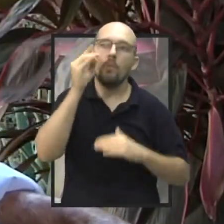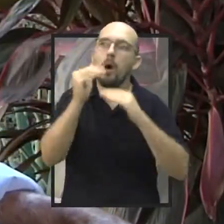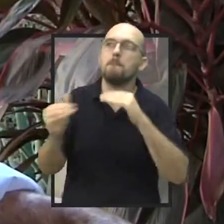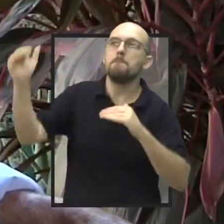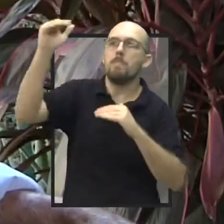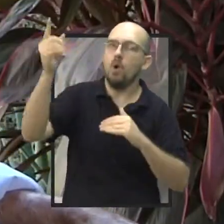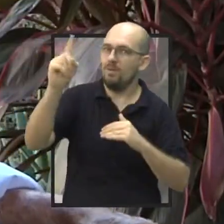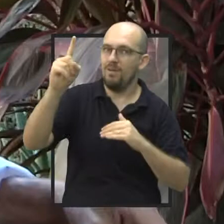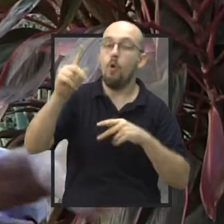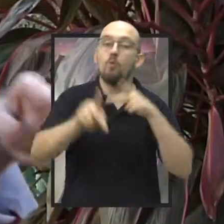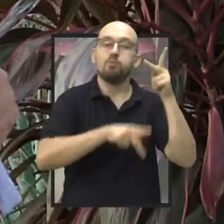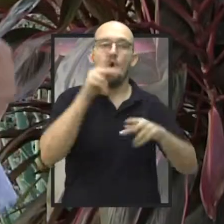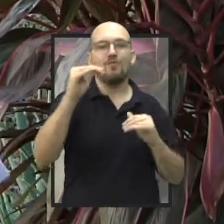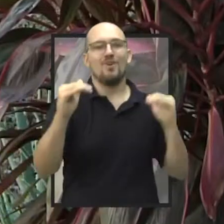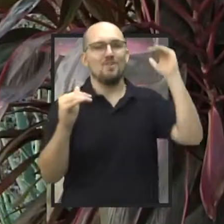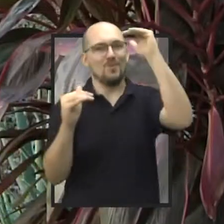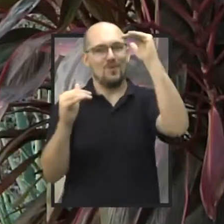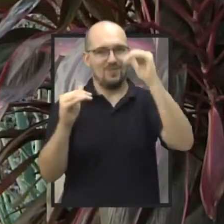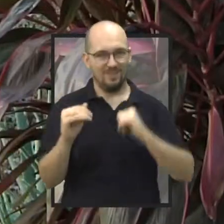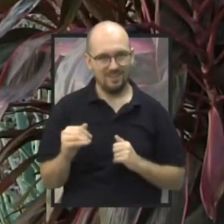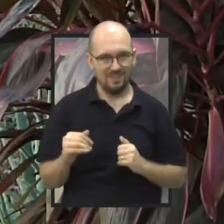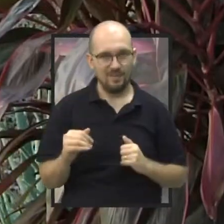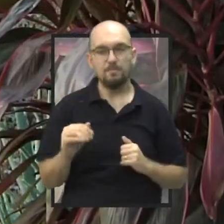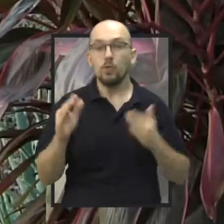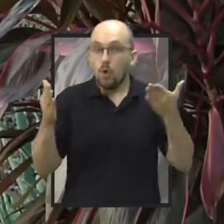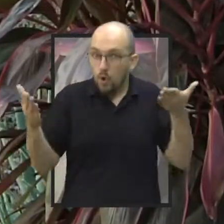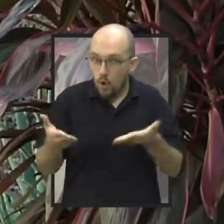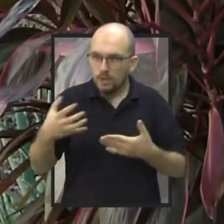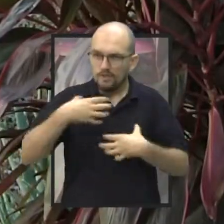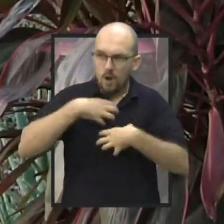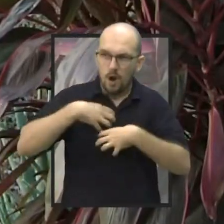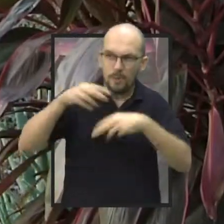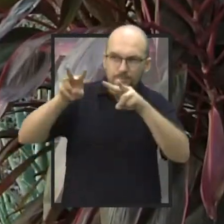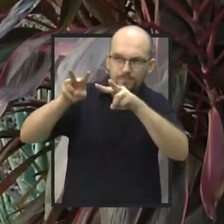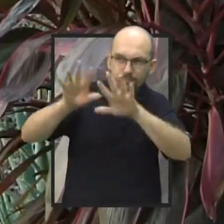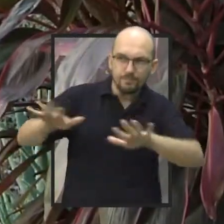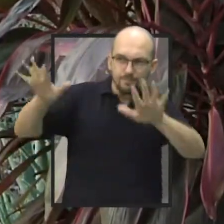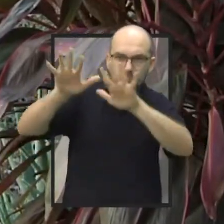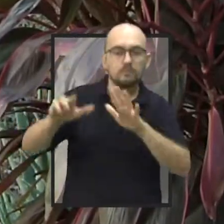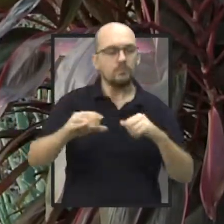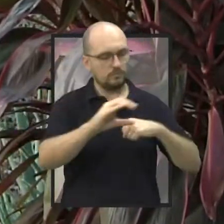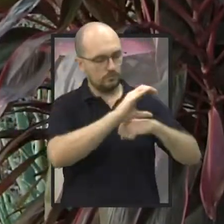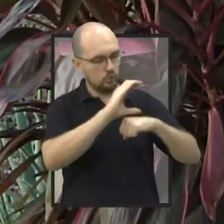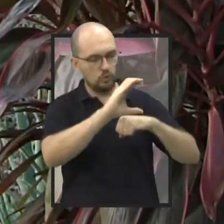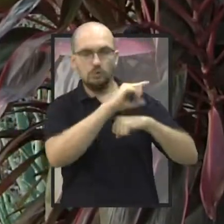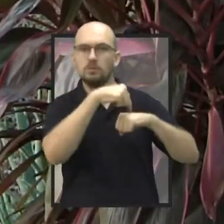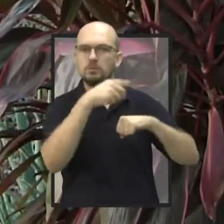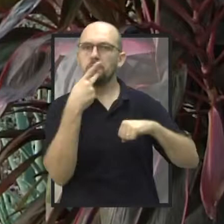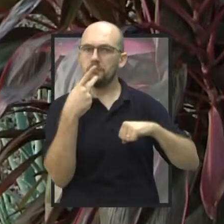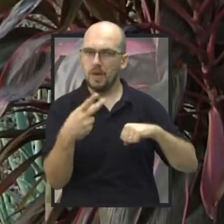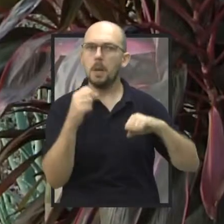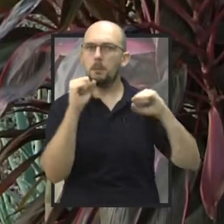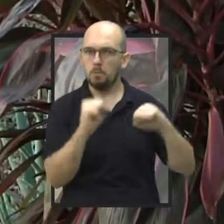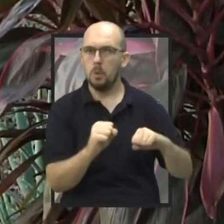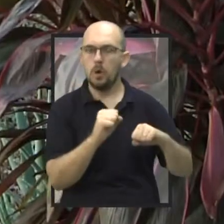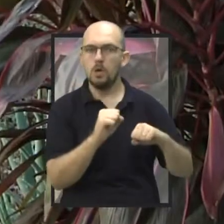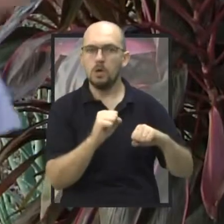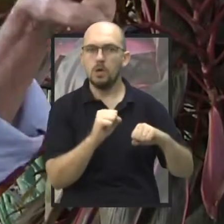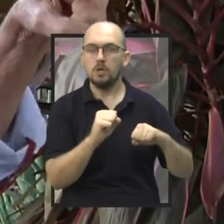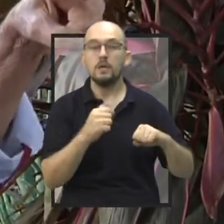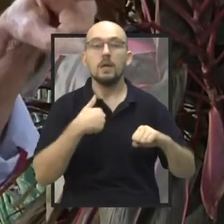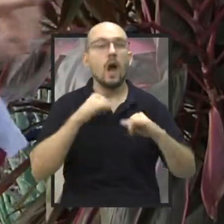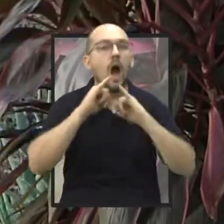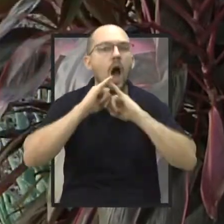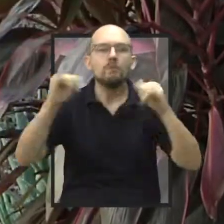não. Hoje, na forma como se encontra hoje, apesar disso estar na Constituição, eu diria isso para